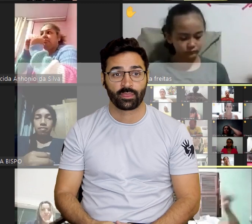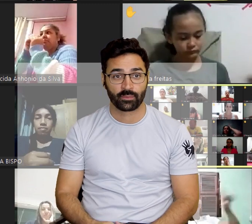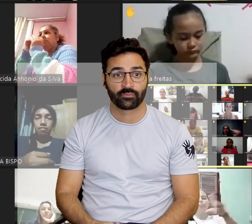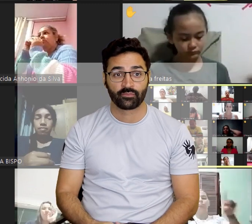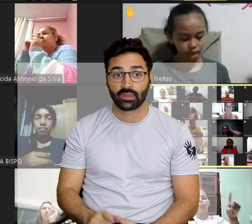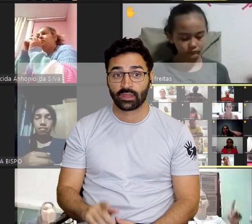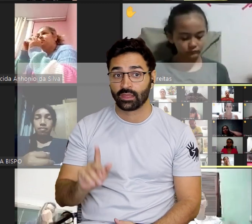Karine de Almeida.